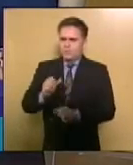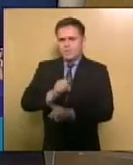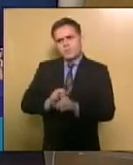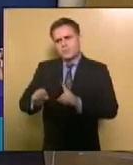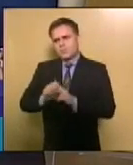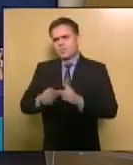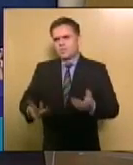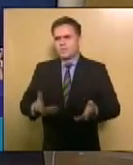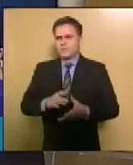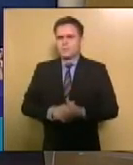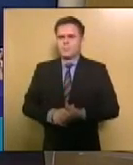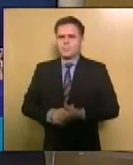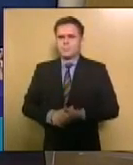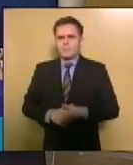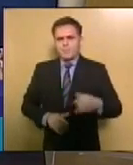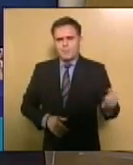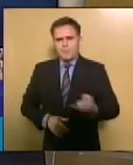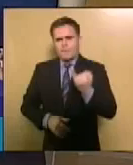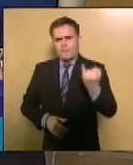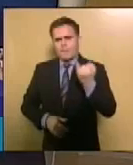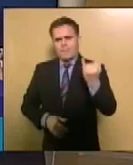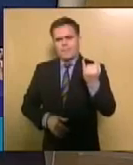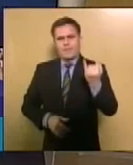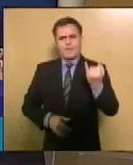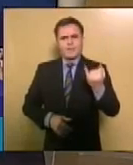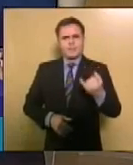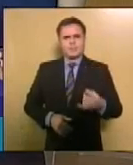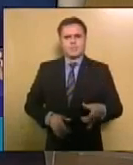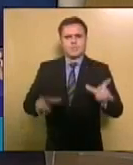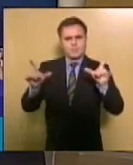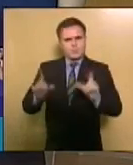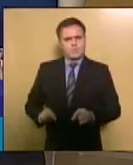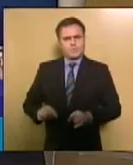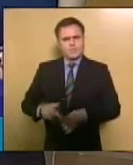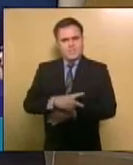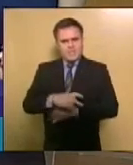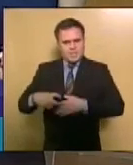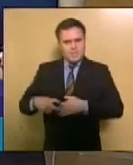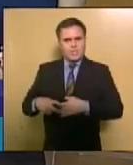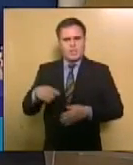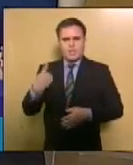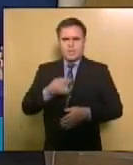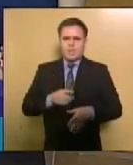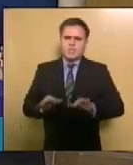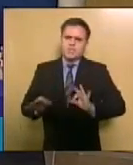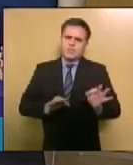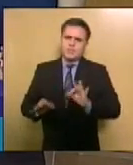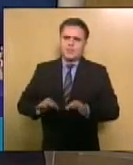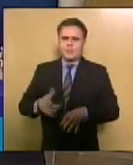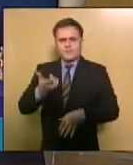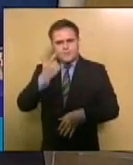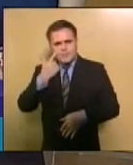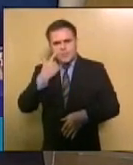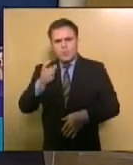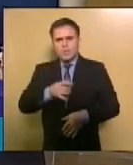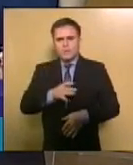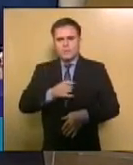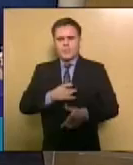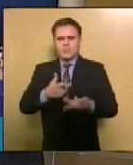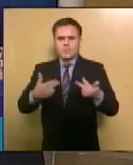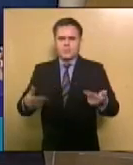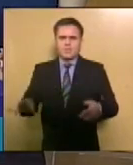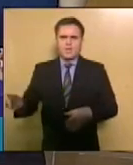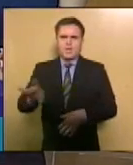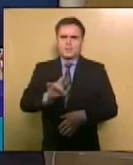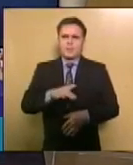sociedade tão importante quanto baixar crimes é você lidar administrar expectativas de medo da população